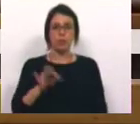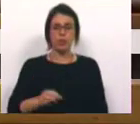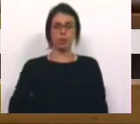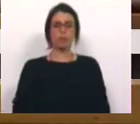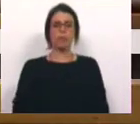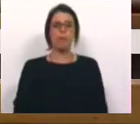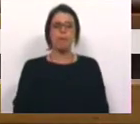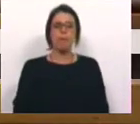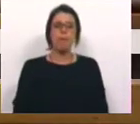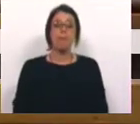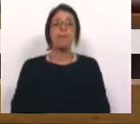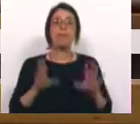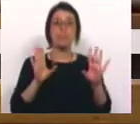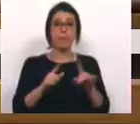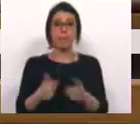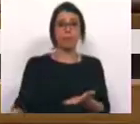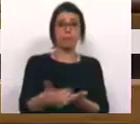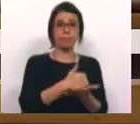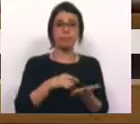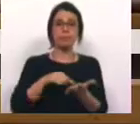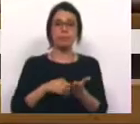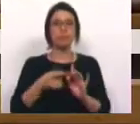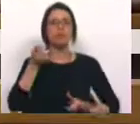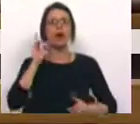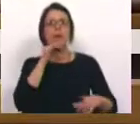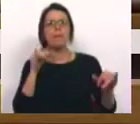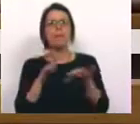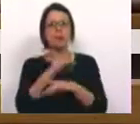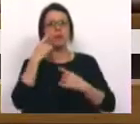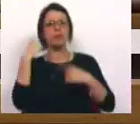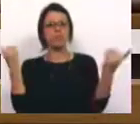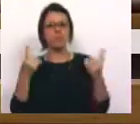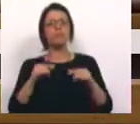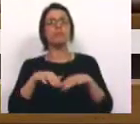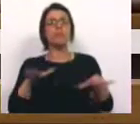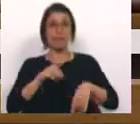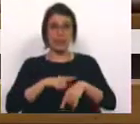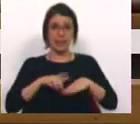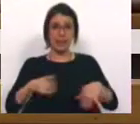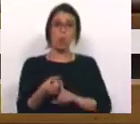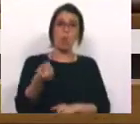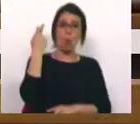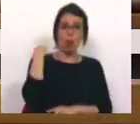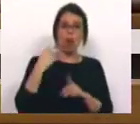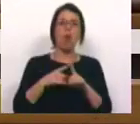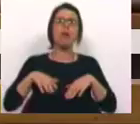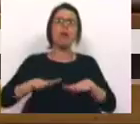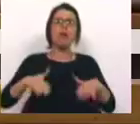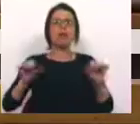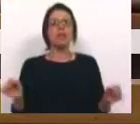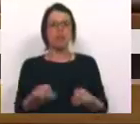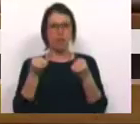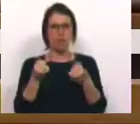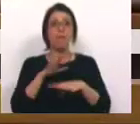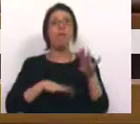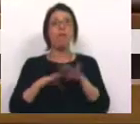89%. Para além destes dados, a Autoridade Marítima revela que na época balnear do ano passado, os nadadores